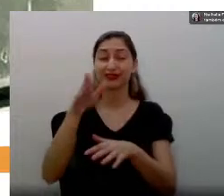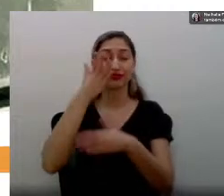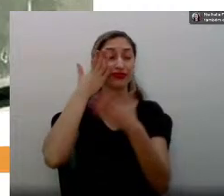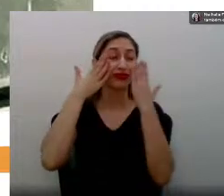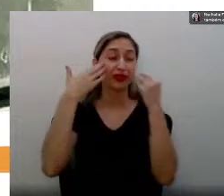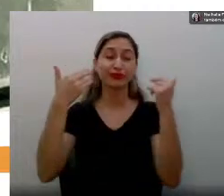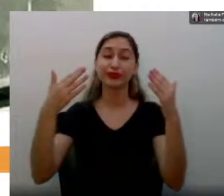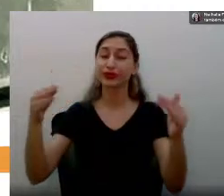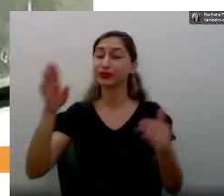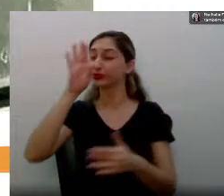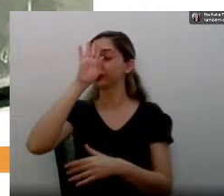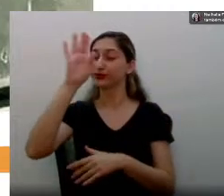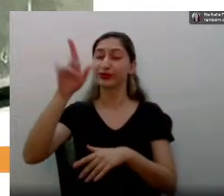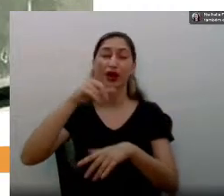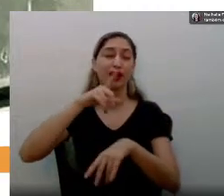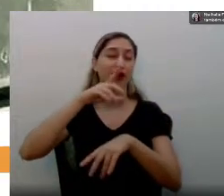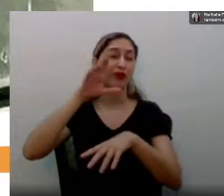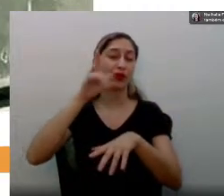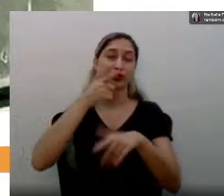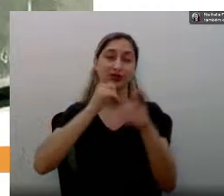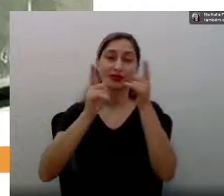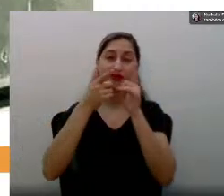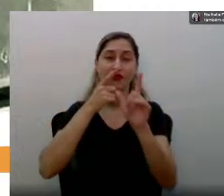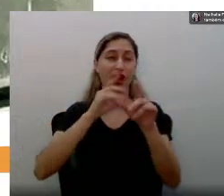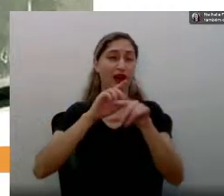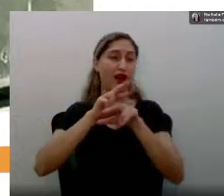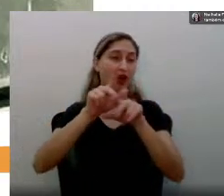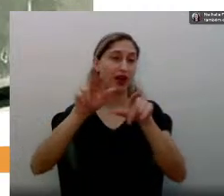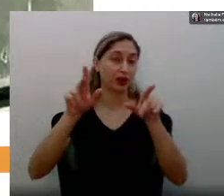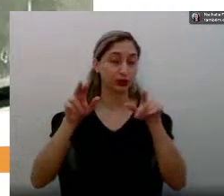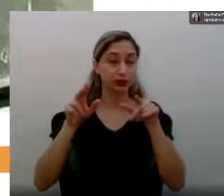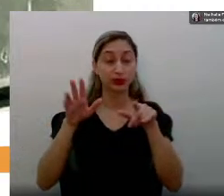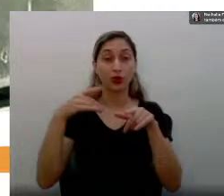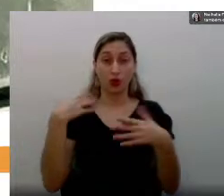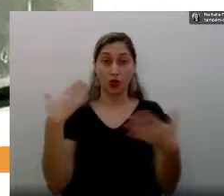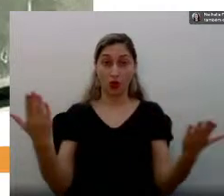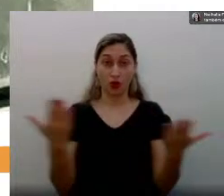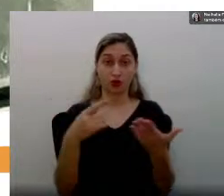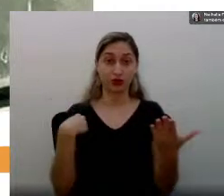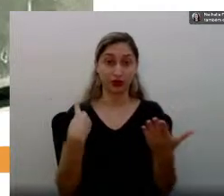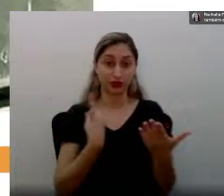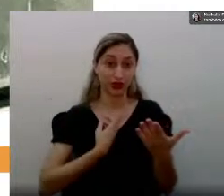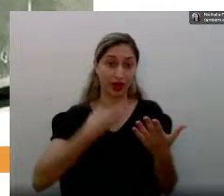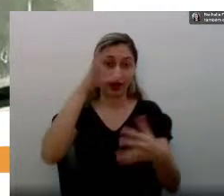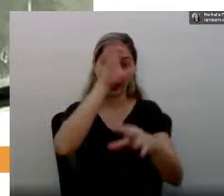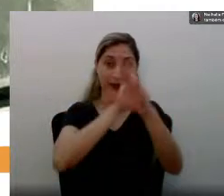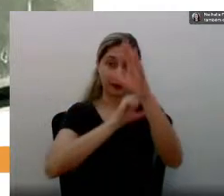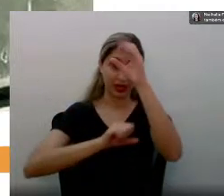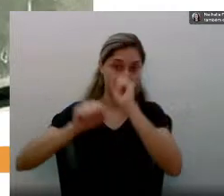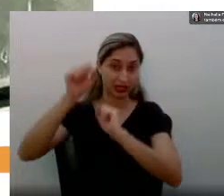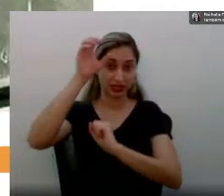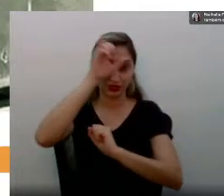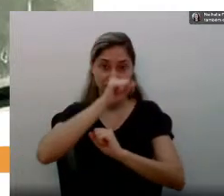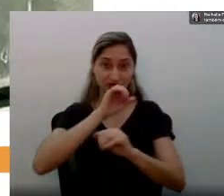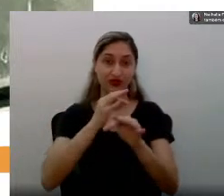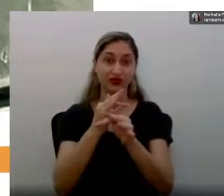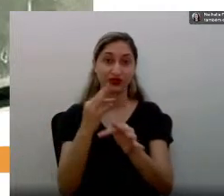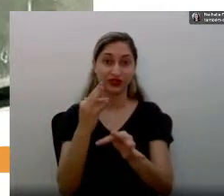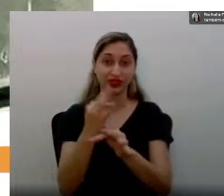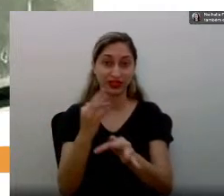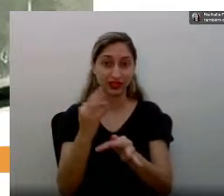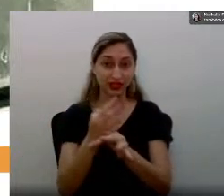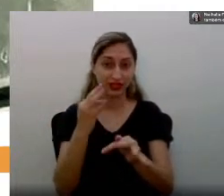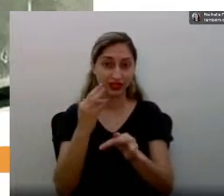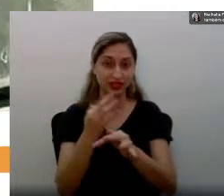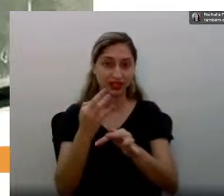estuda física hoje principalmente no ensino médio tá é os exalate Teve muita nos superior também